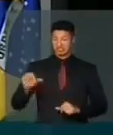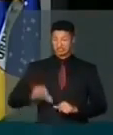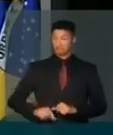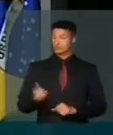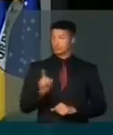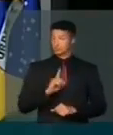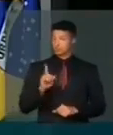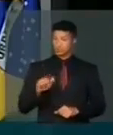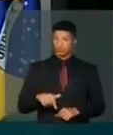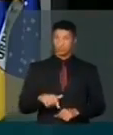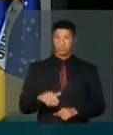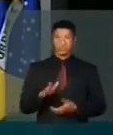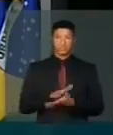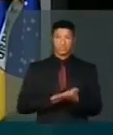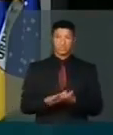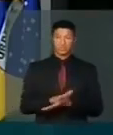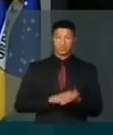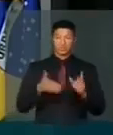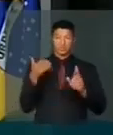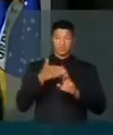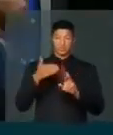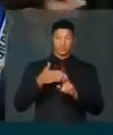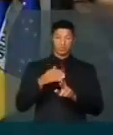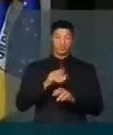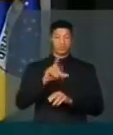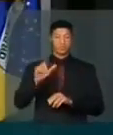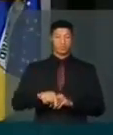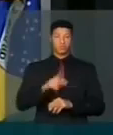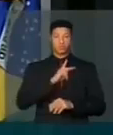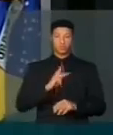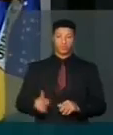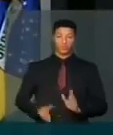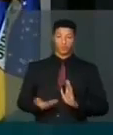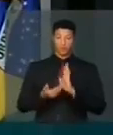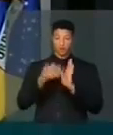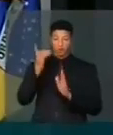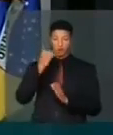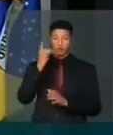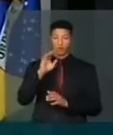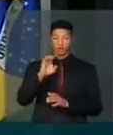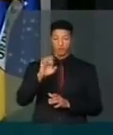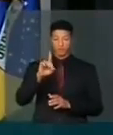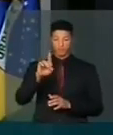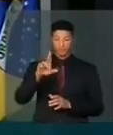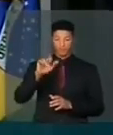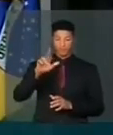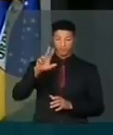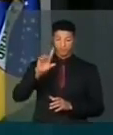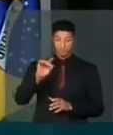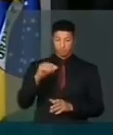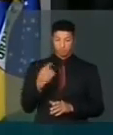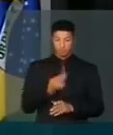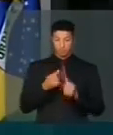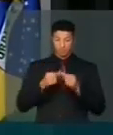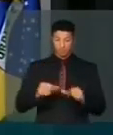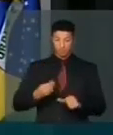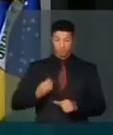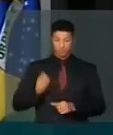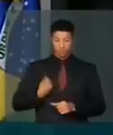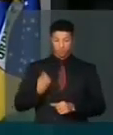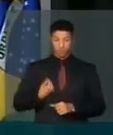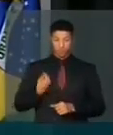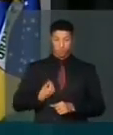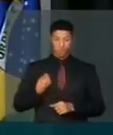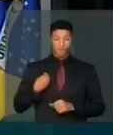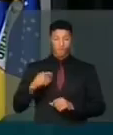não foi nenhum dos representantes, muito menos o presidente da Casa, o deputado Eduardo Cunha. Nós estamos vivendo